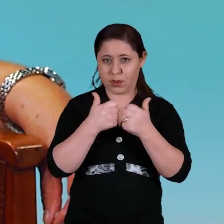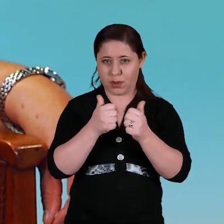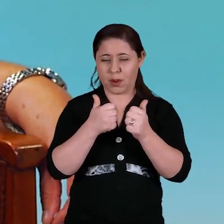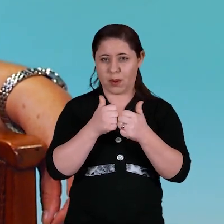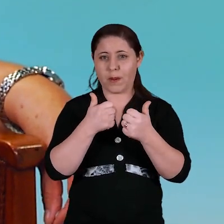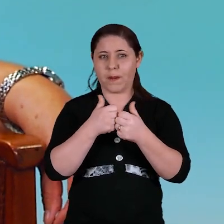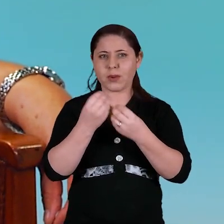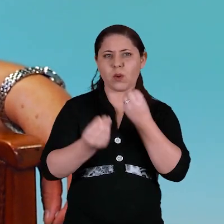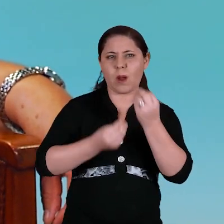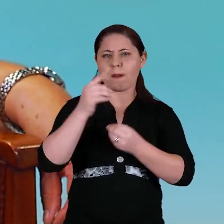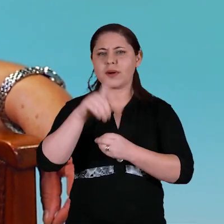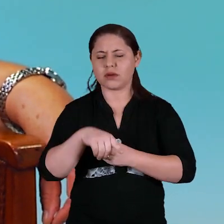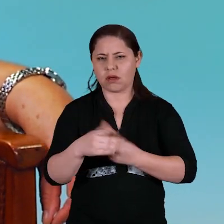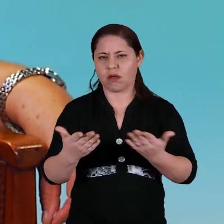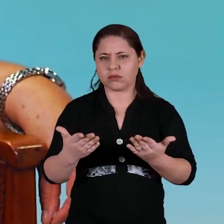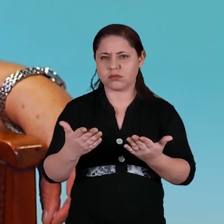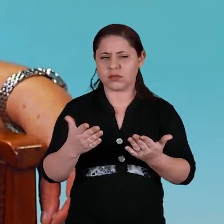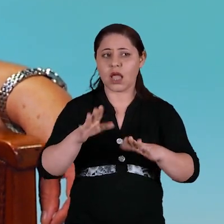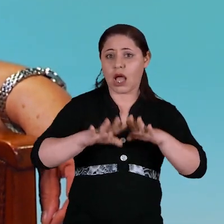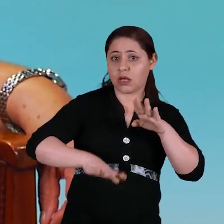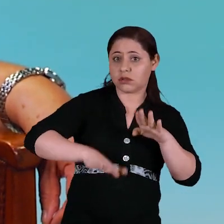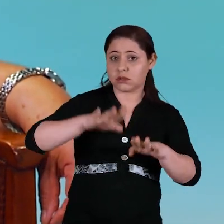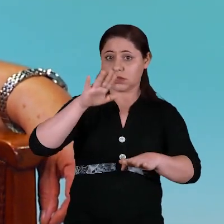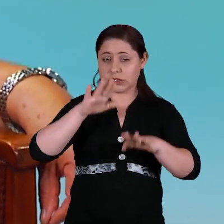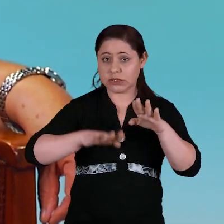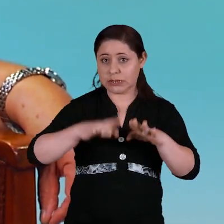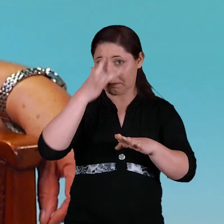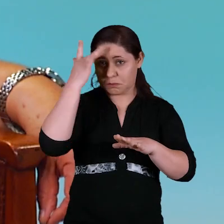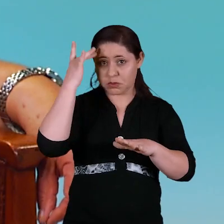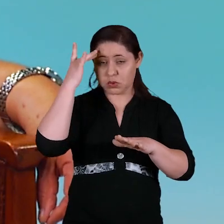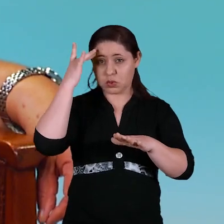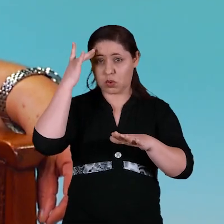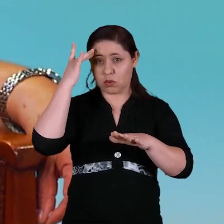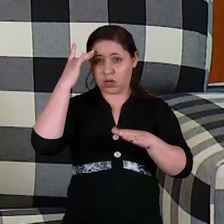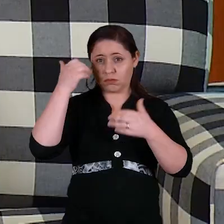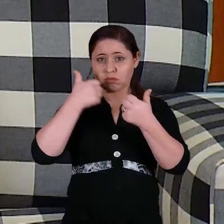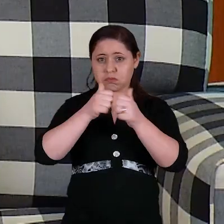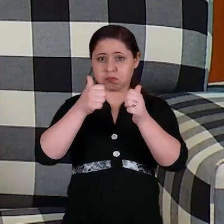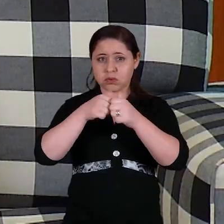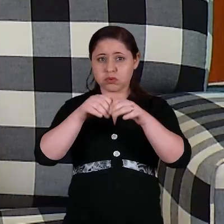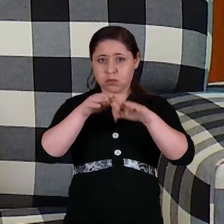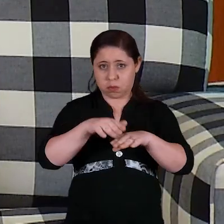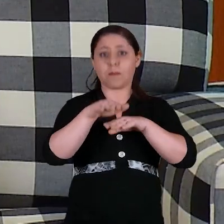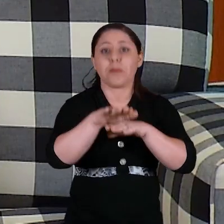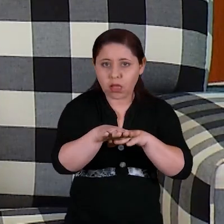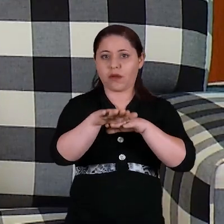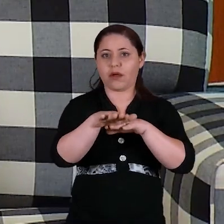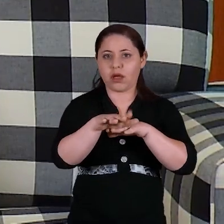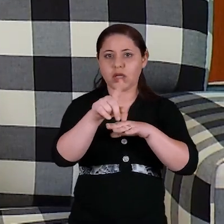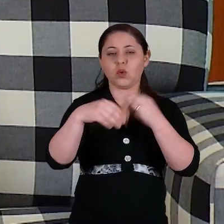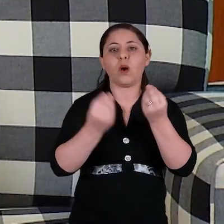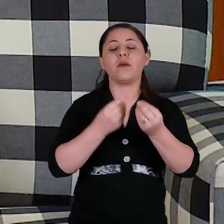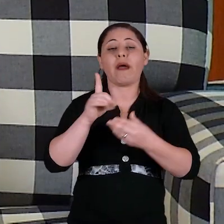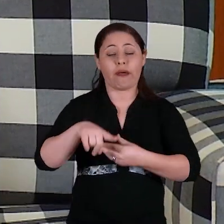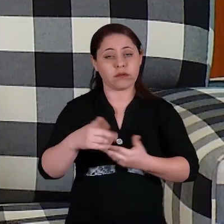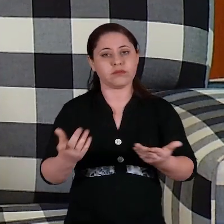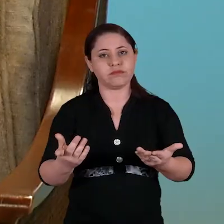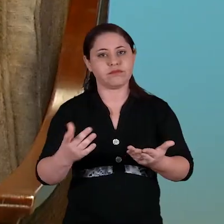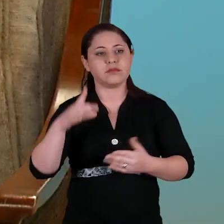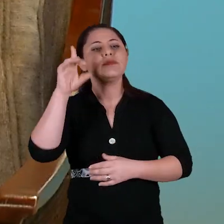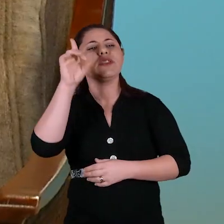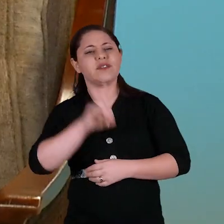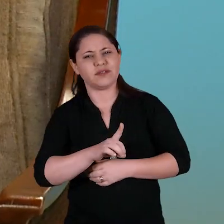transporte, como é que vai ser. Né? Então, de repente, ele tem que frear. E nessa questão da pessoa com deficiência? Olha, da pessoa